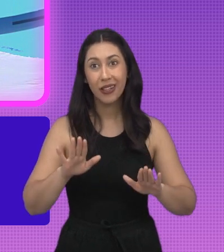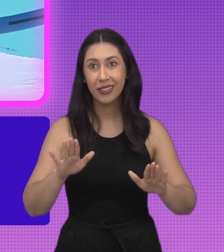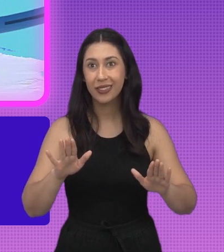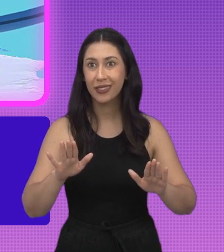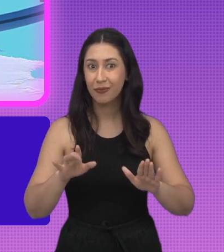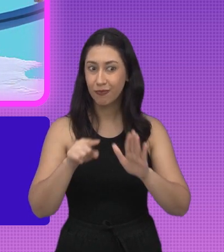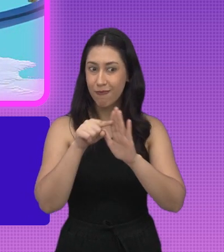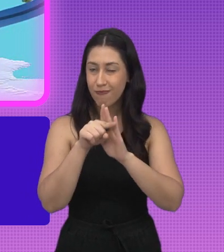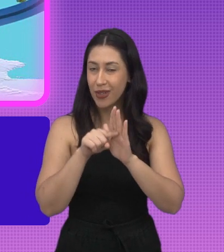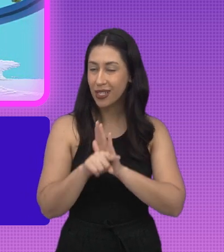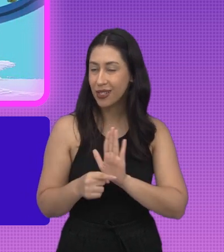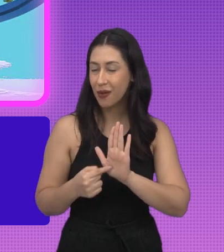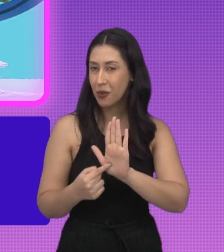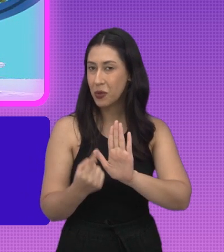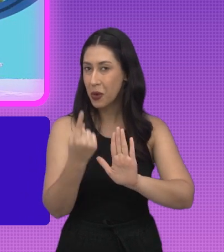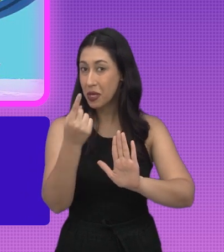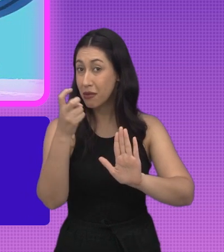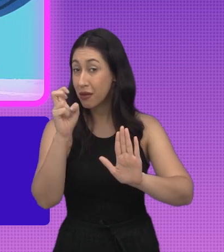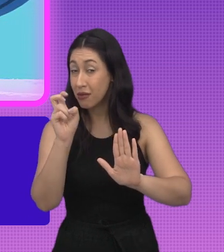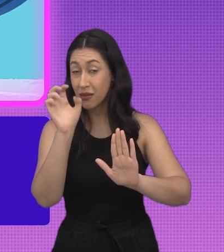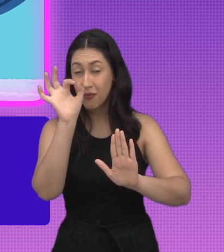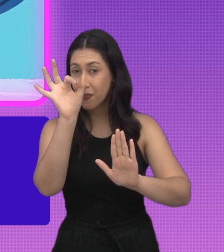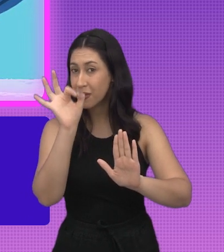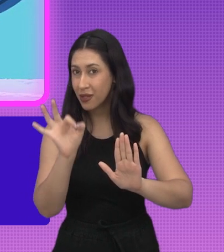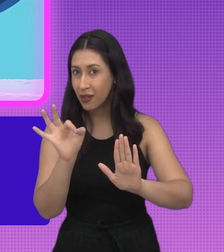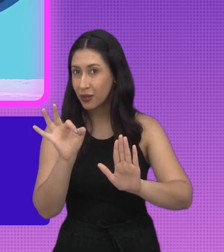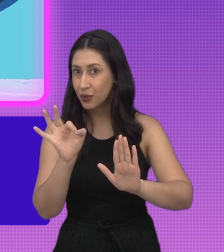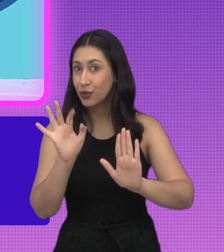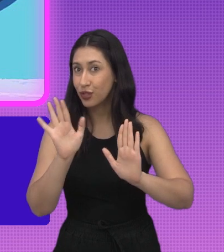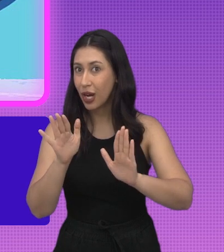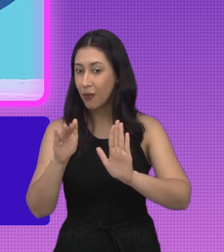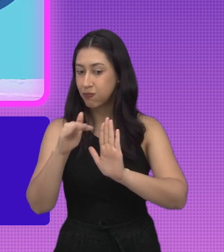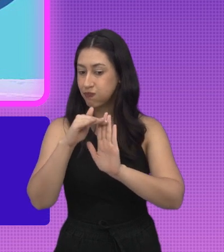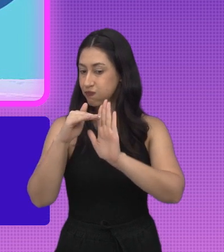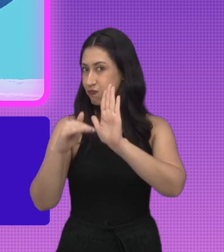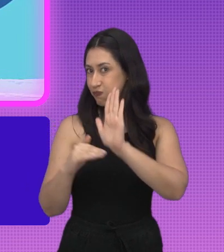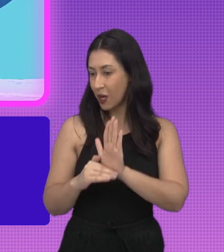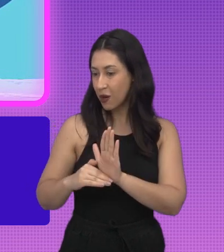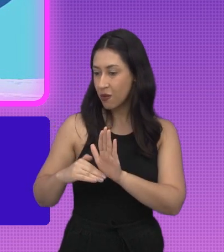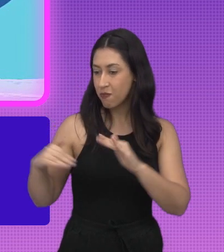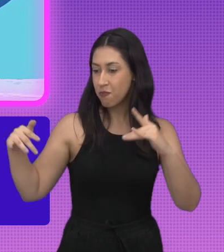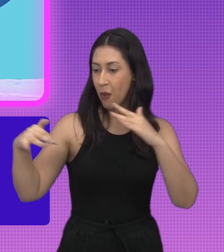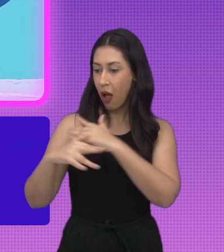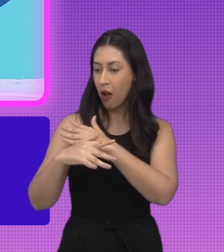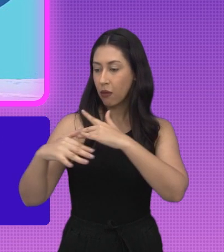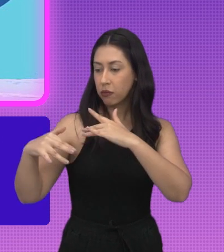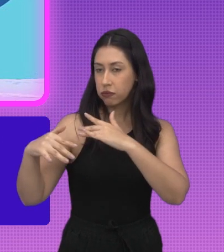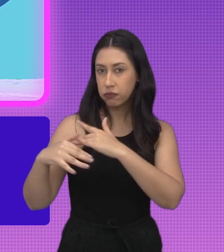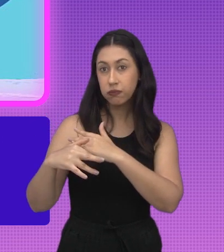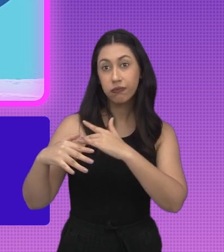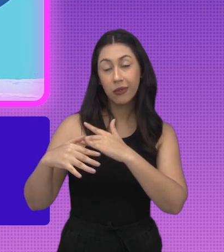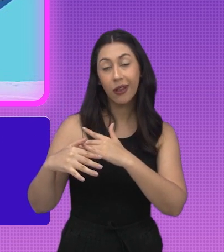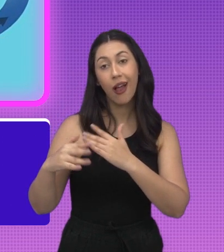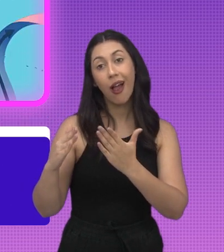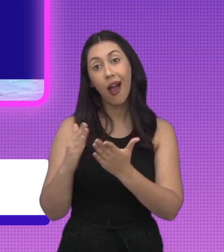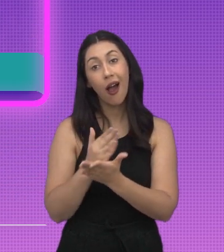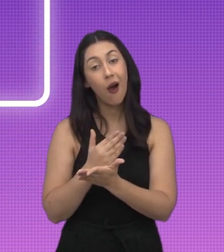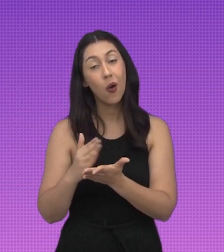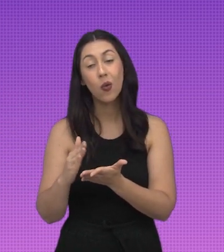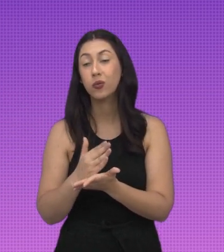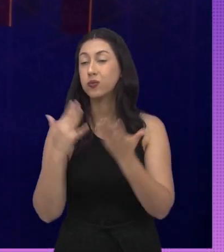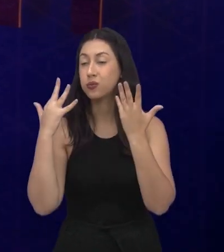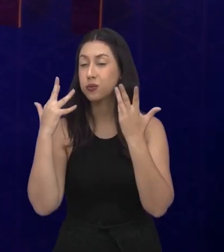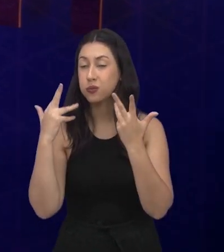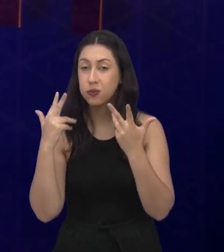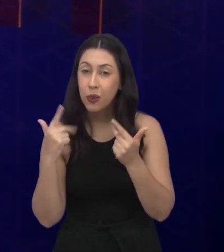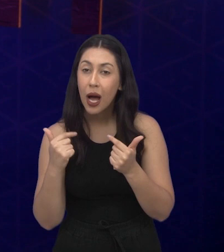mais devagar. E um monte de animal usa isso para migração. Isso aí é importante também para as estações